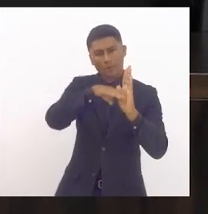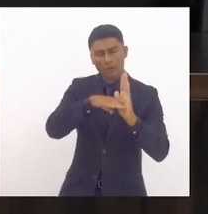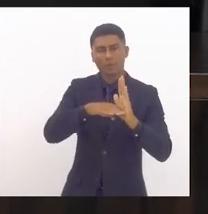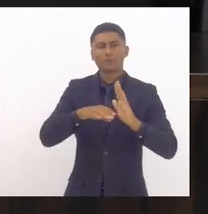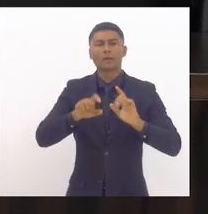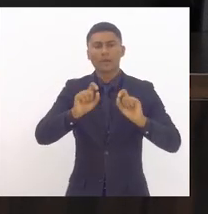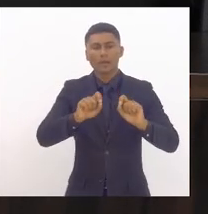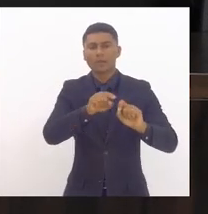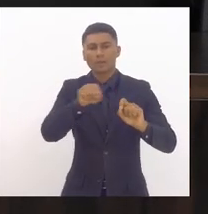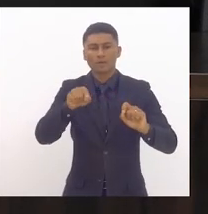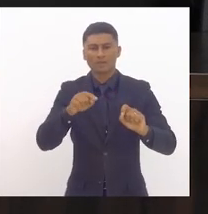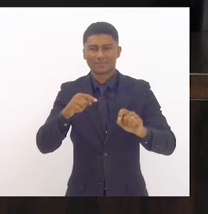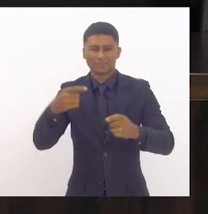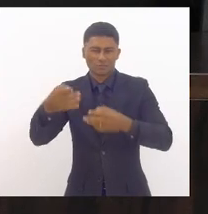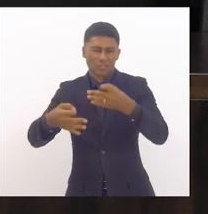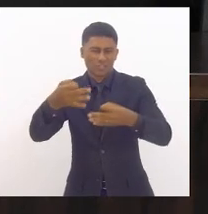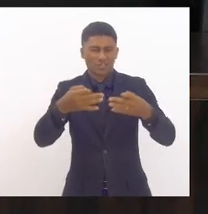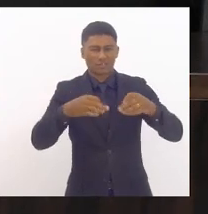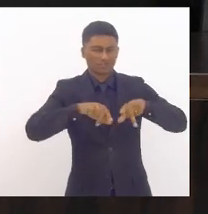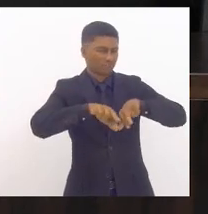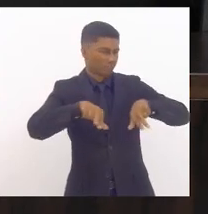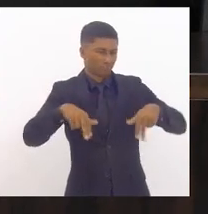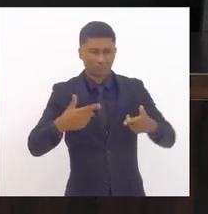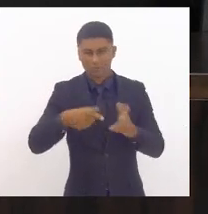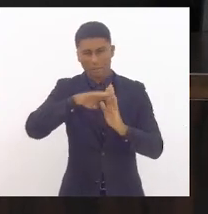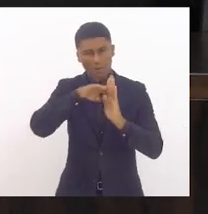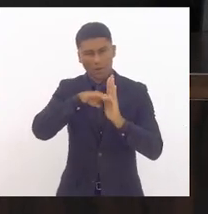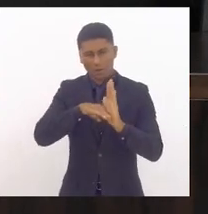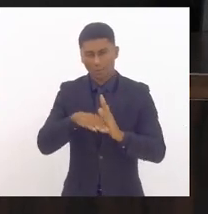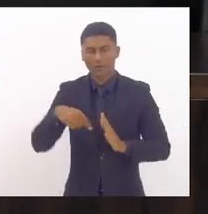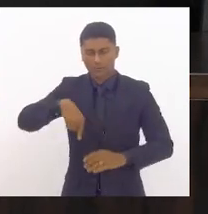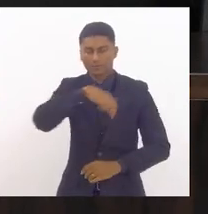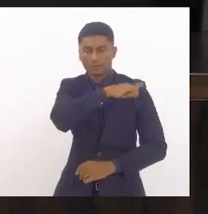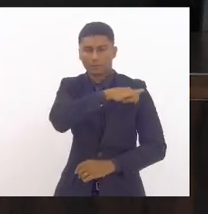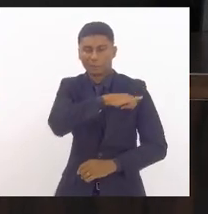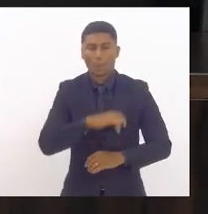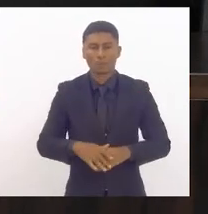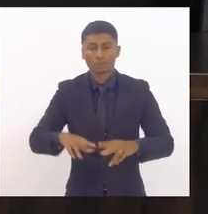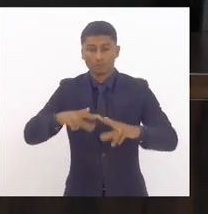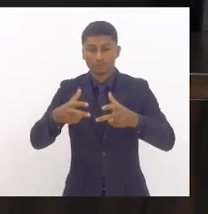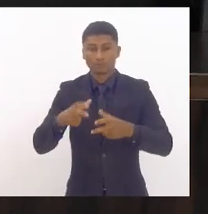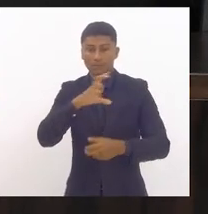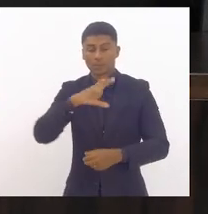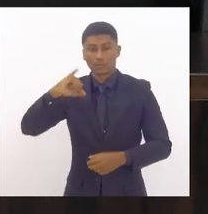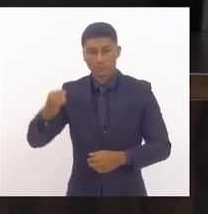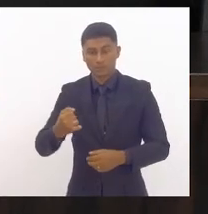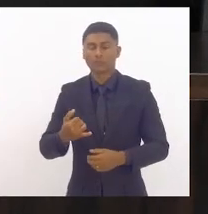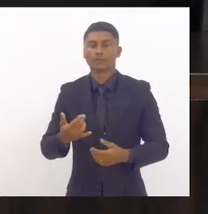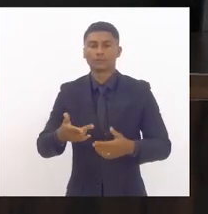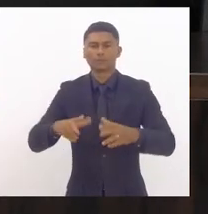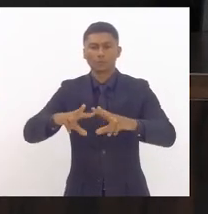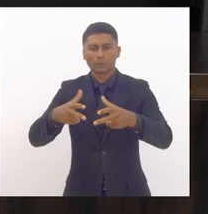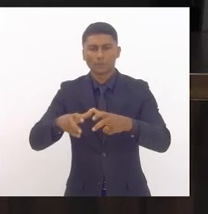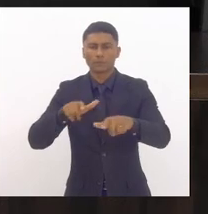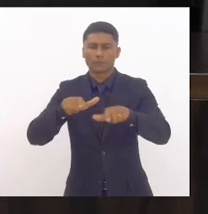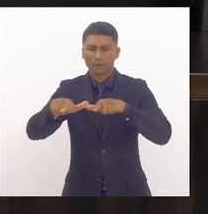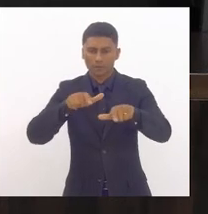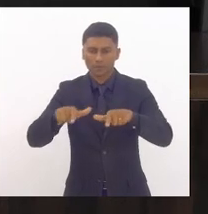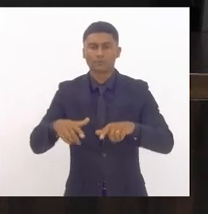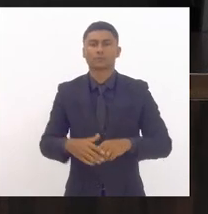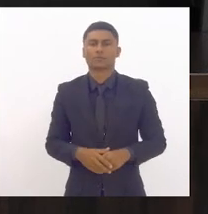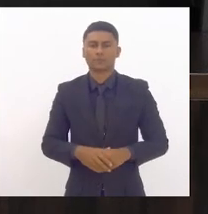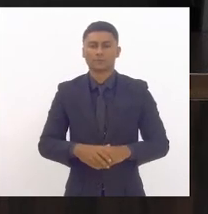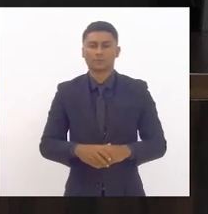âmbito do Tribunal de Justiça do Estado do Rio de Janeiro. Pendendo de pareceres das comissões, Constituição e Justiça, de Educação, de Trabalho,